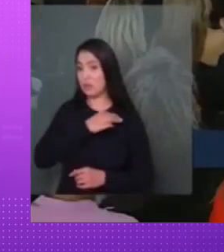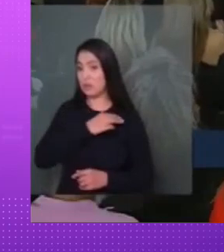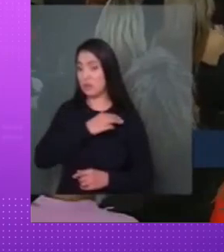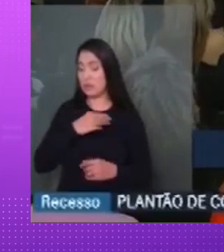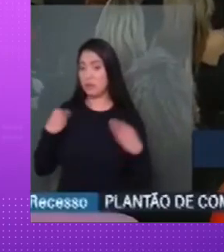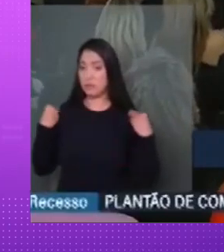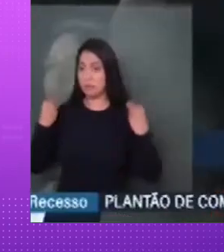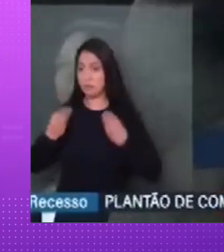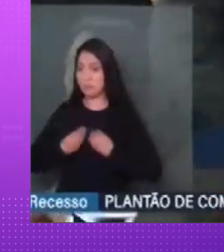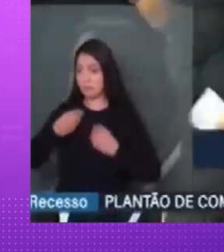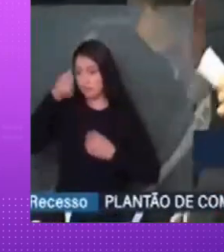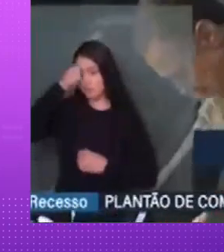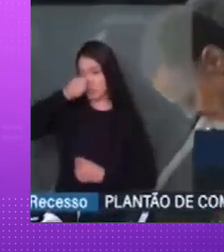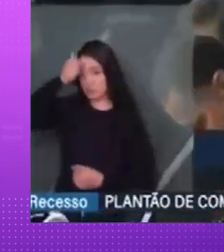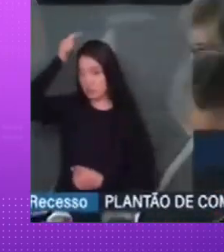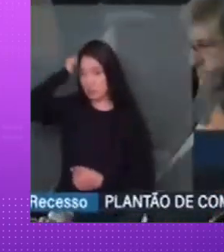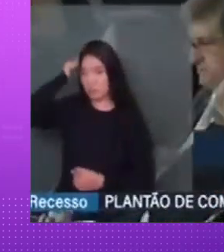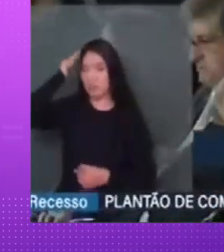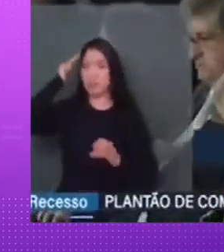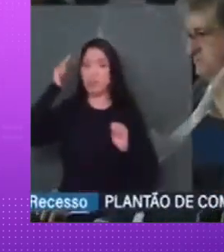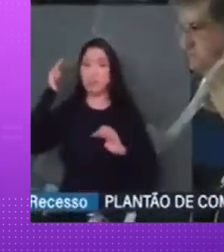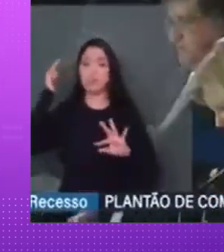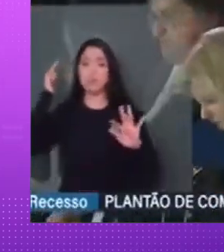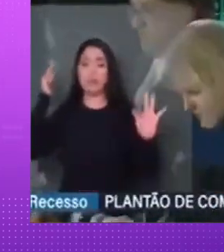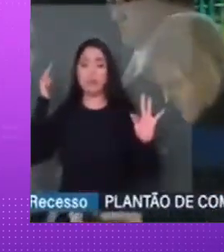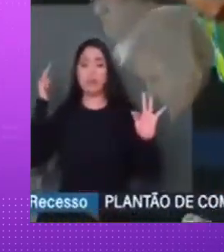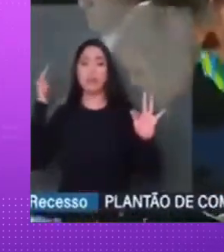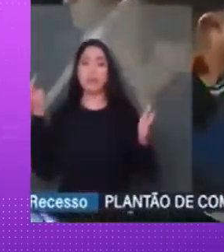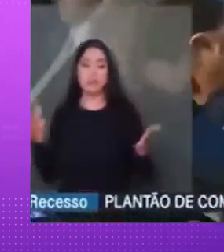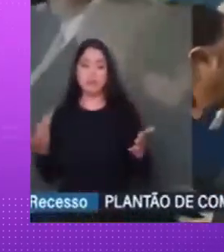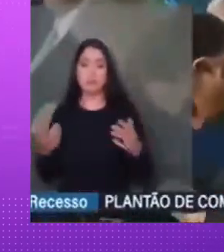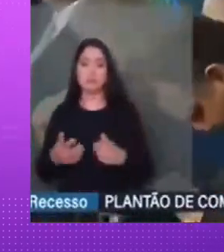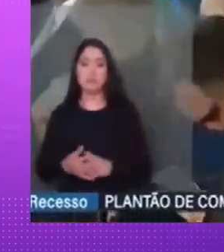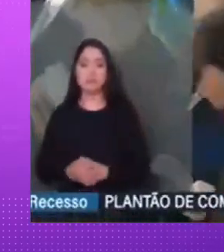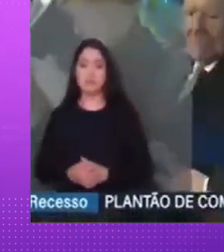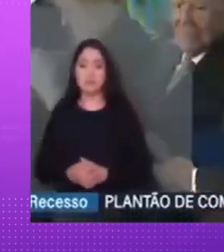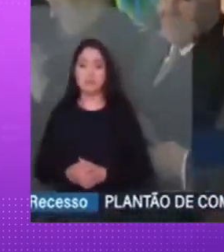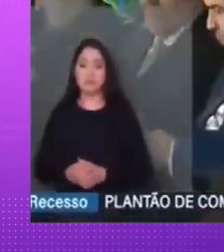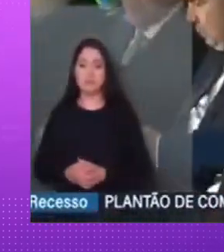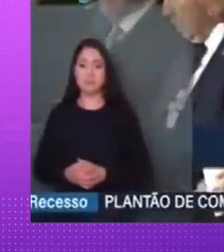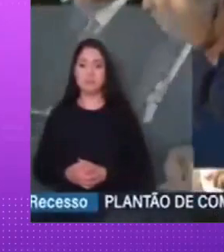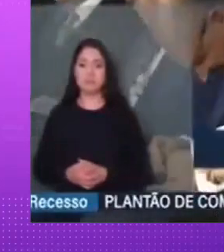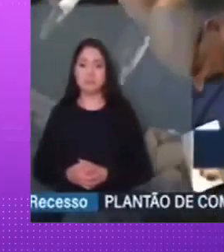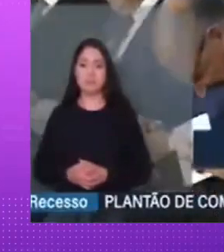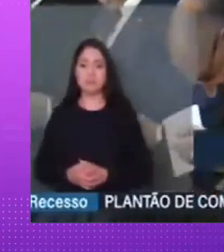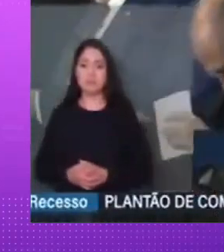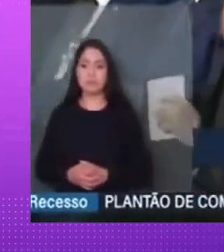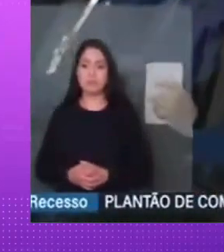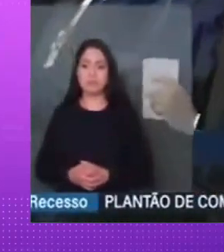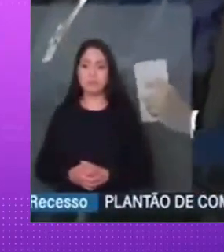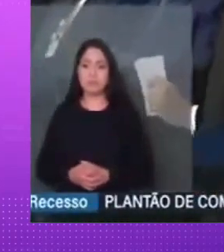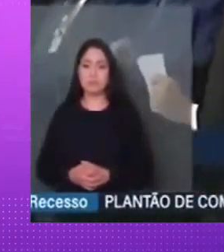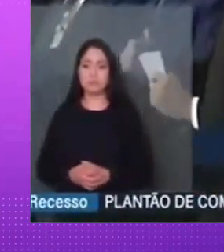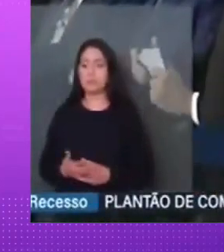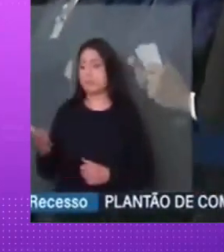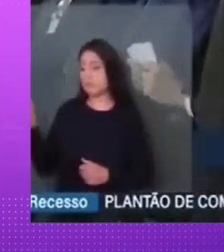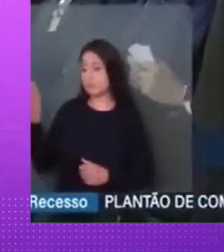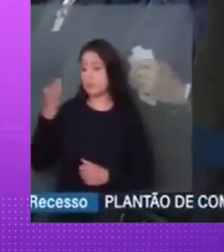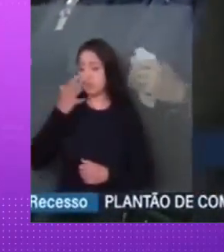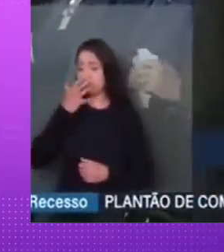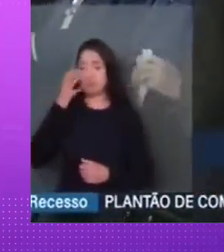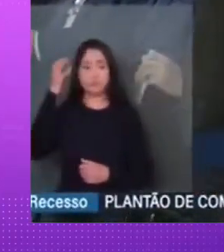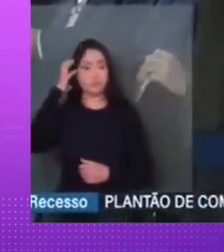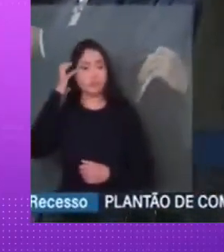nos acompanha nesse dia que estamos ligados aí aos atos que estão acontecendo em Brasília e também a toda a repercussão aqui no nosso estado. Sempre lembrando a